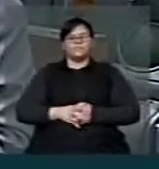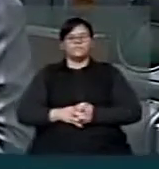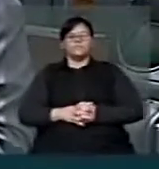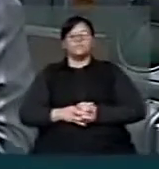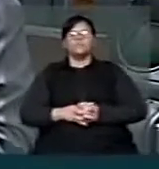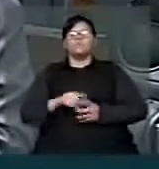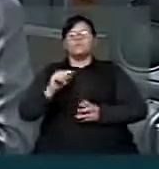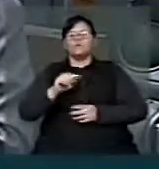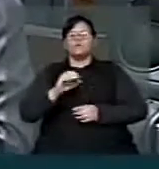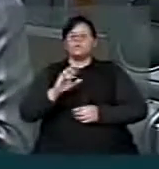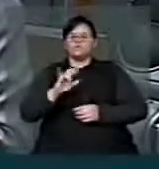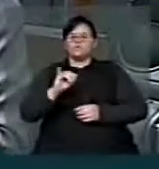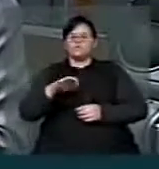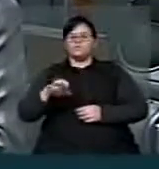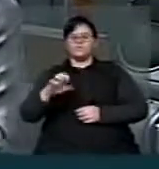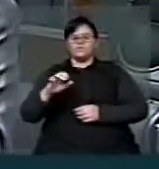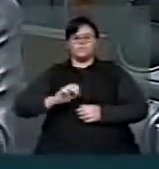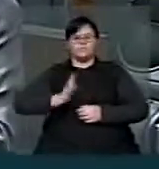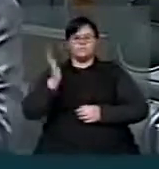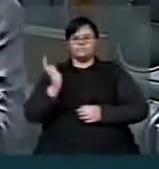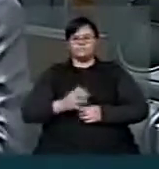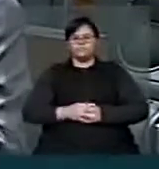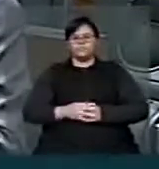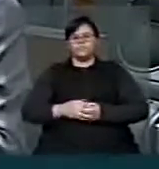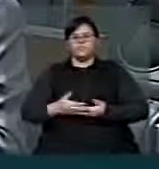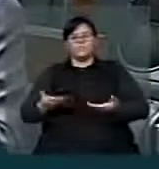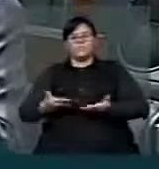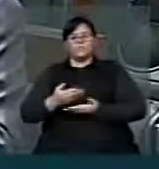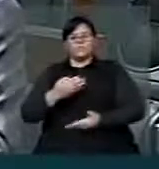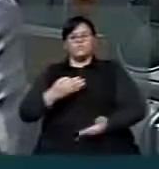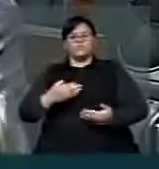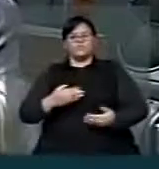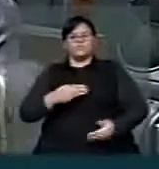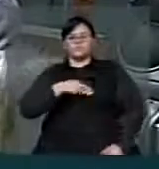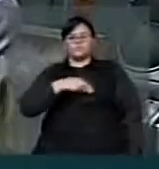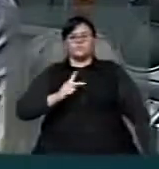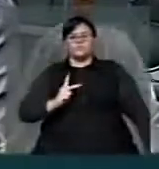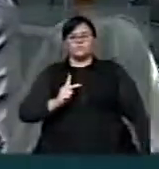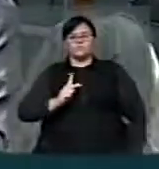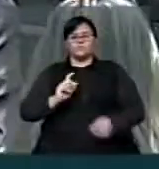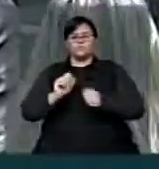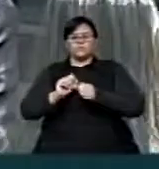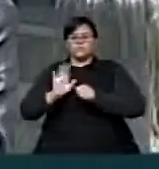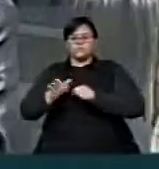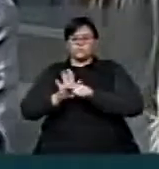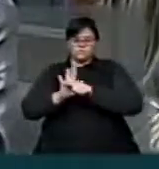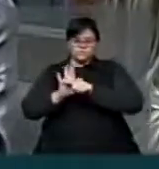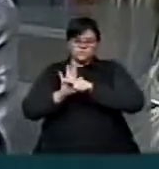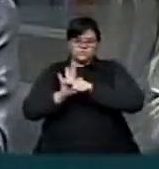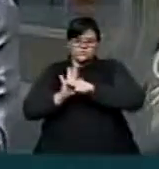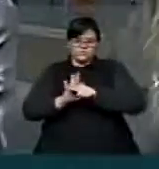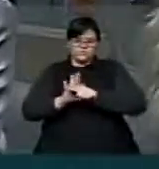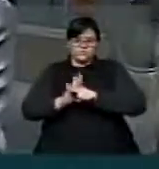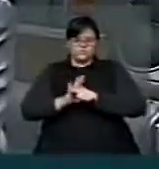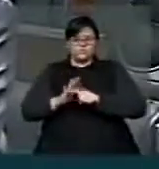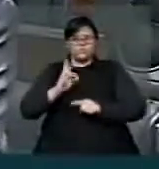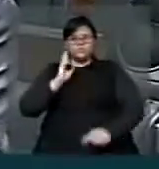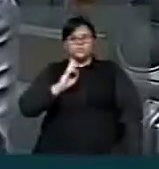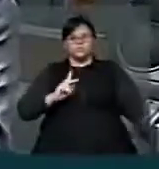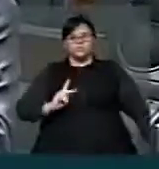esse crime bárbaro. Hoje o Ministério Público está fazendo essa investigação. Senhor